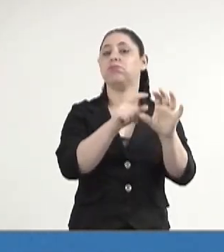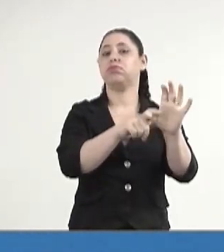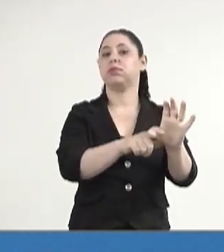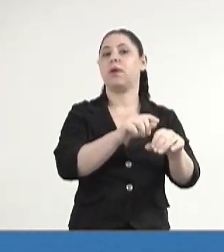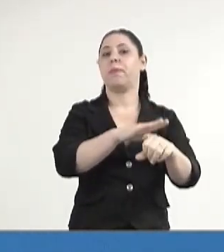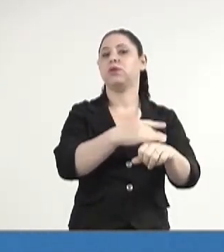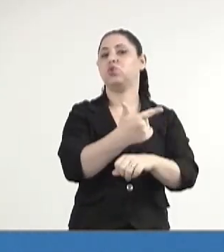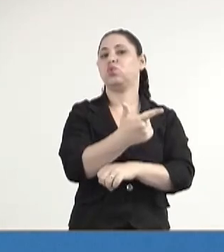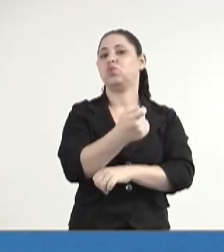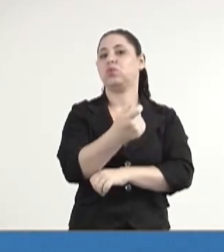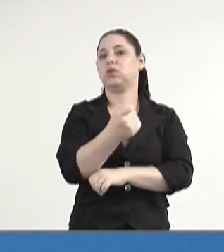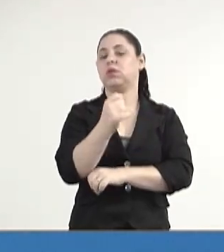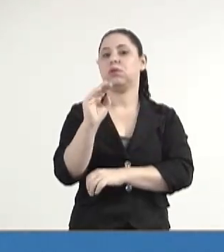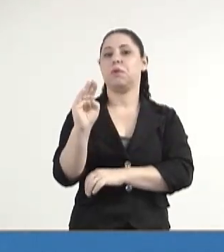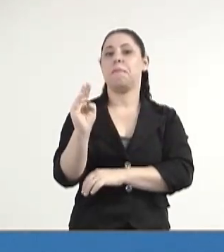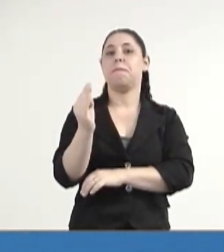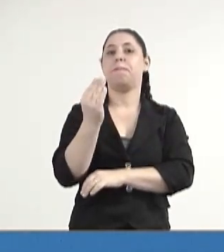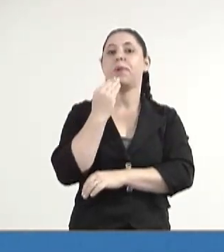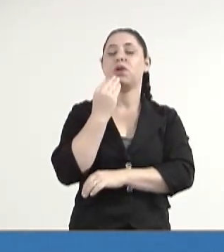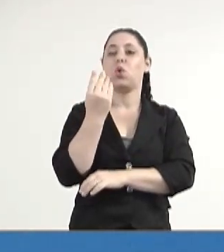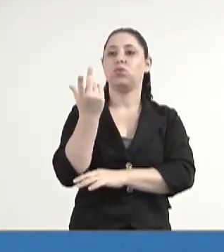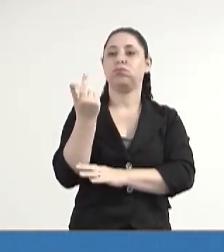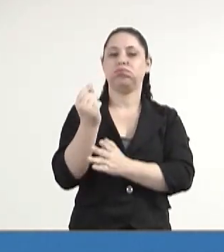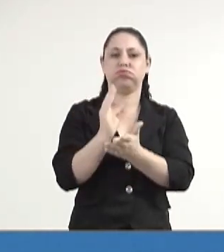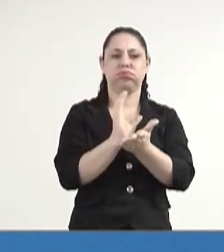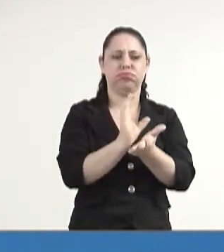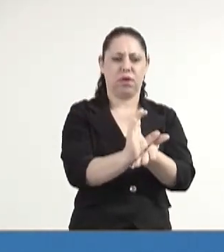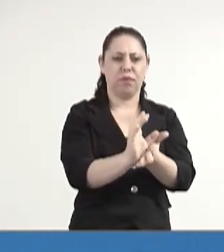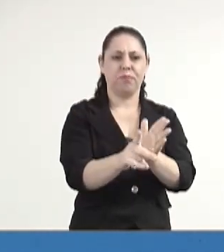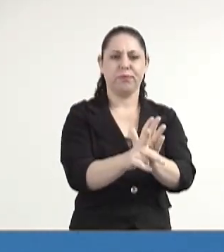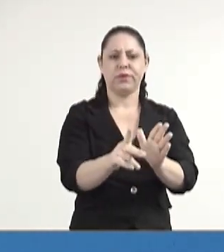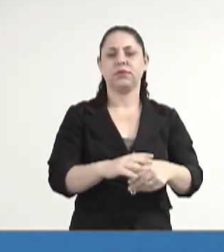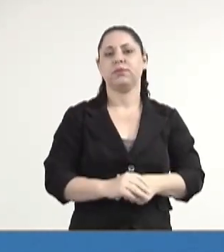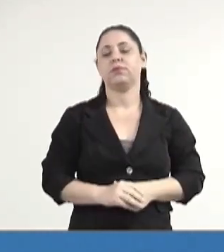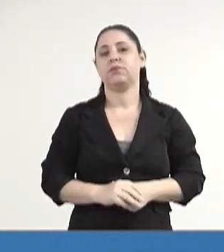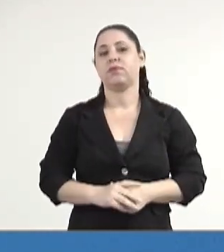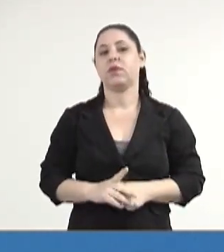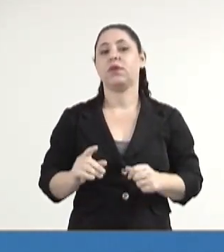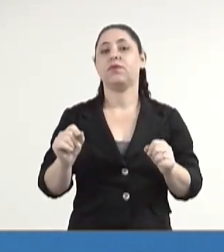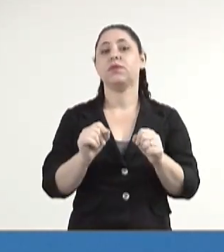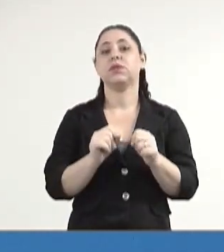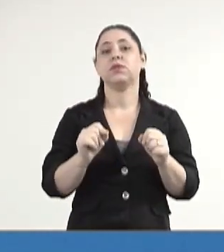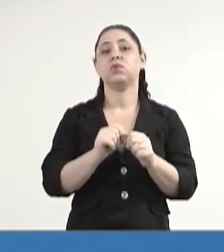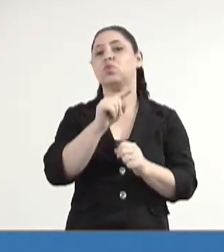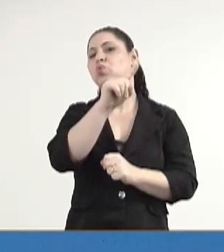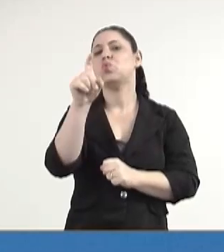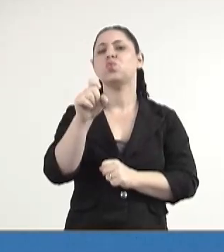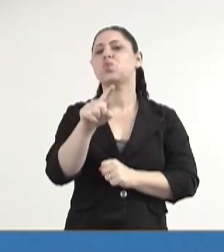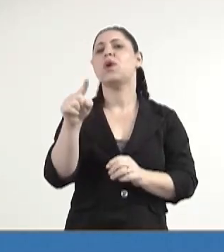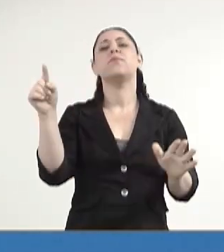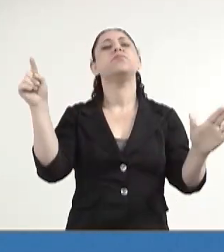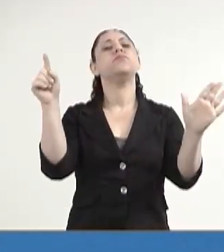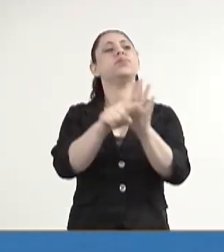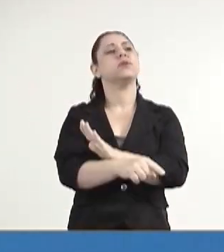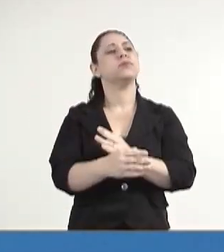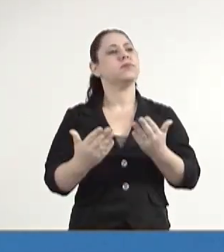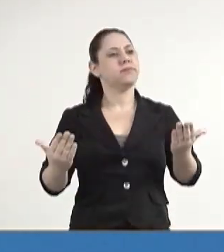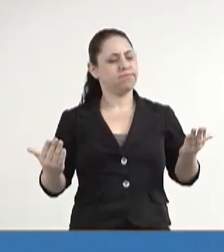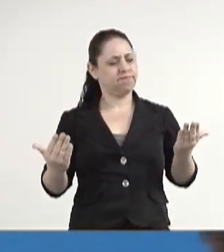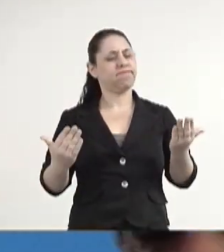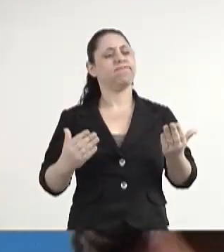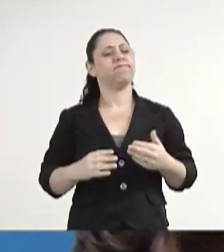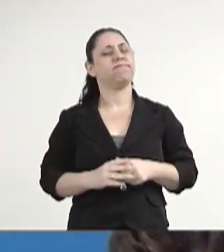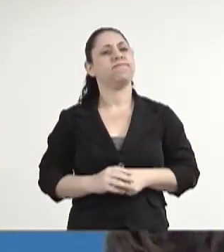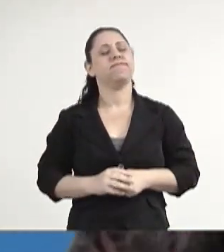de mais 200 bilhões, né, de aporte para a Sanesul. Então, eu venho aqui hoje fazer os seguintes